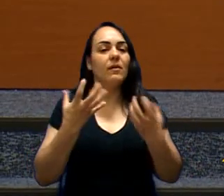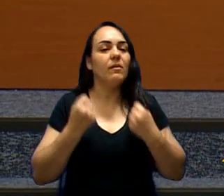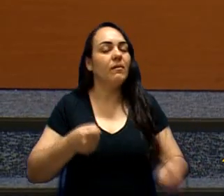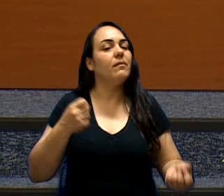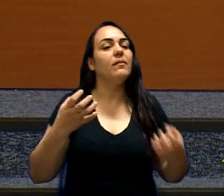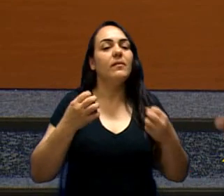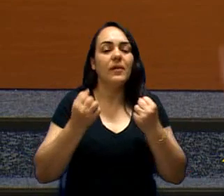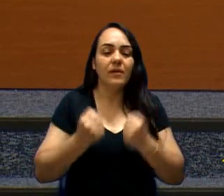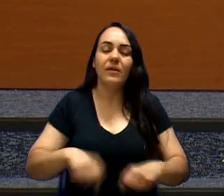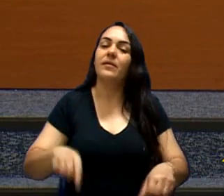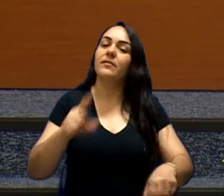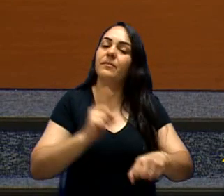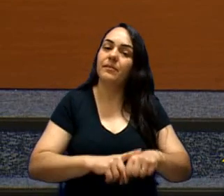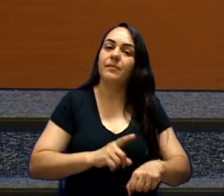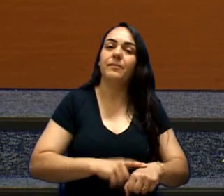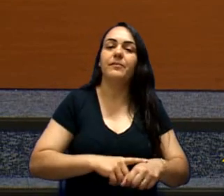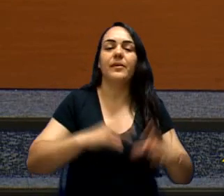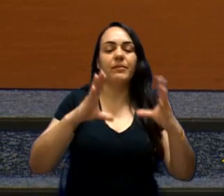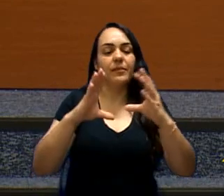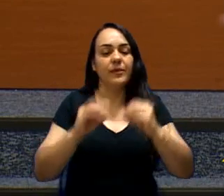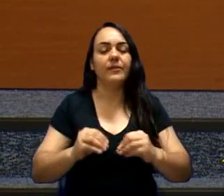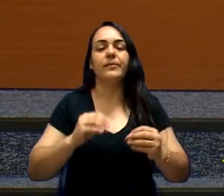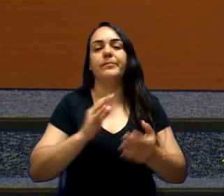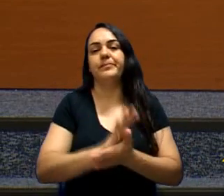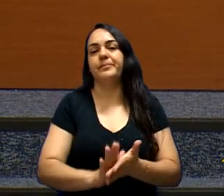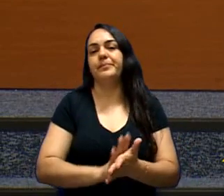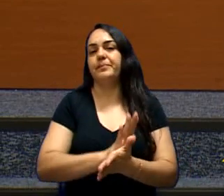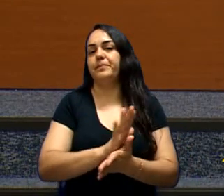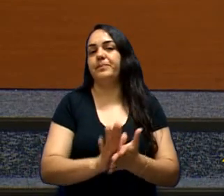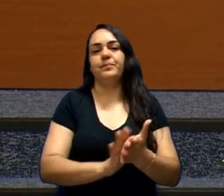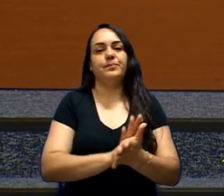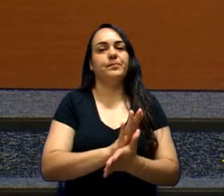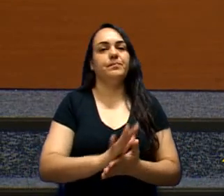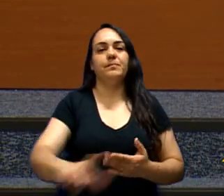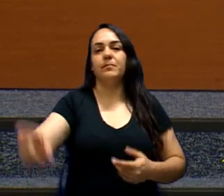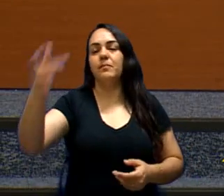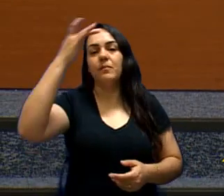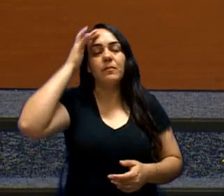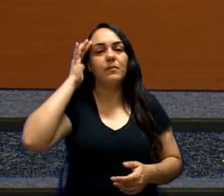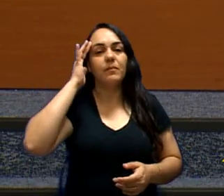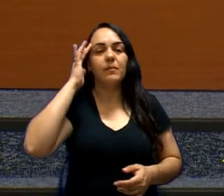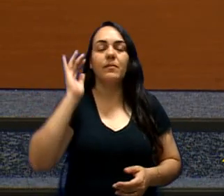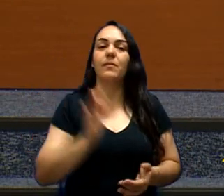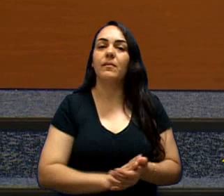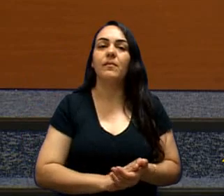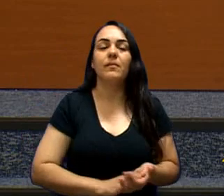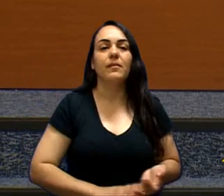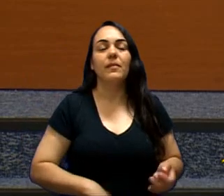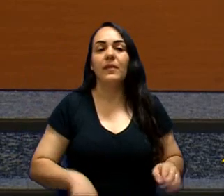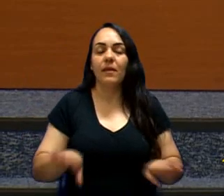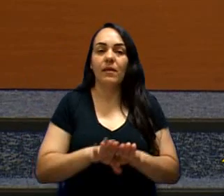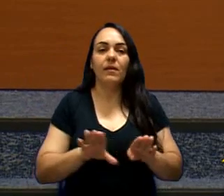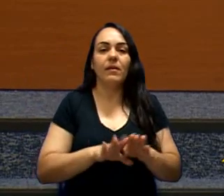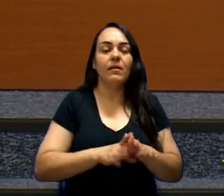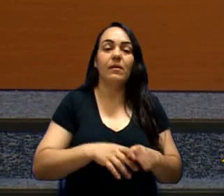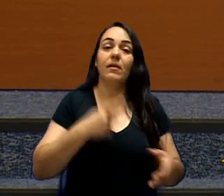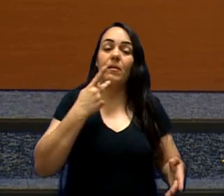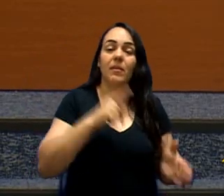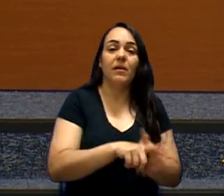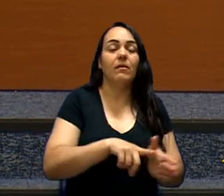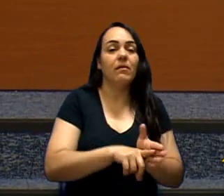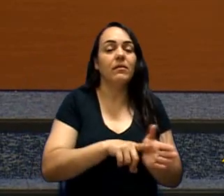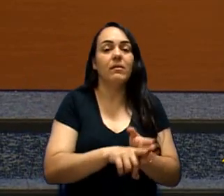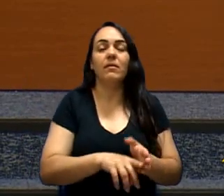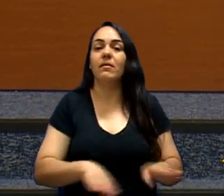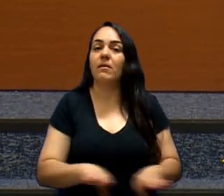durante o dia, porque à noite não aparece ninguém. A vizinha cidade aqui de Itapetininga, se você quiser fazer uma consulta em Itapetininga,